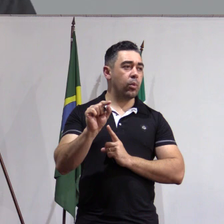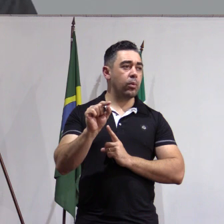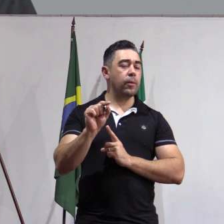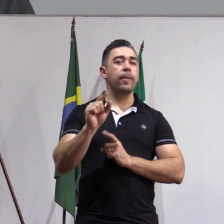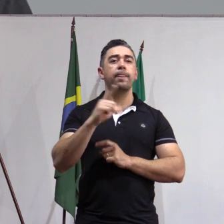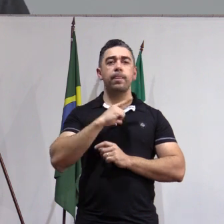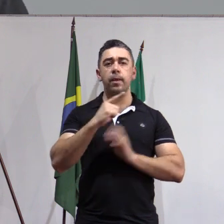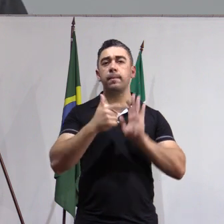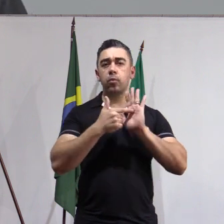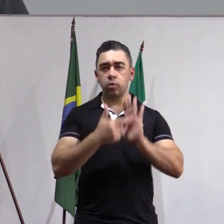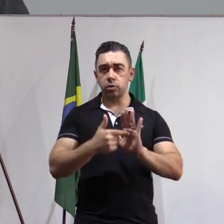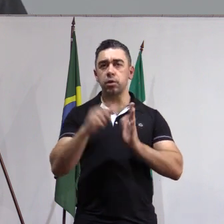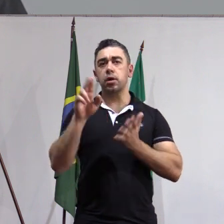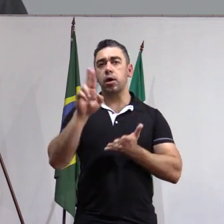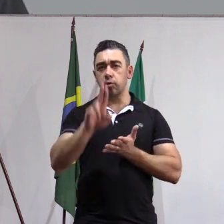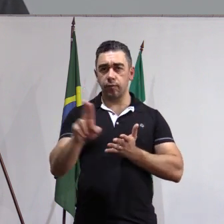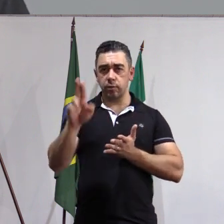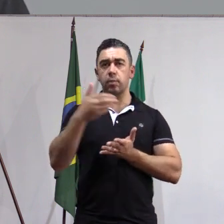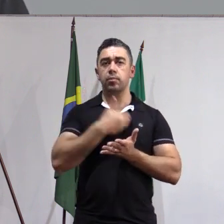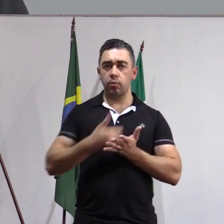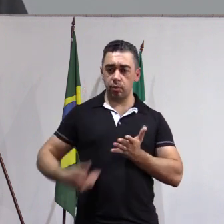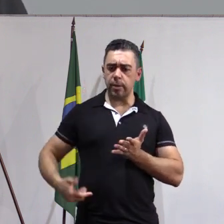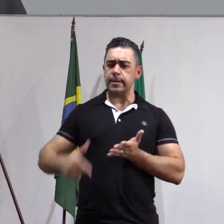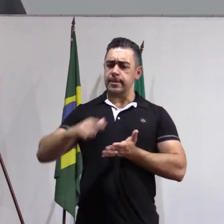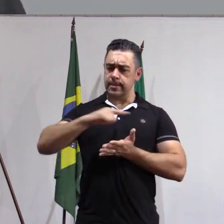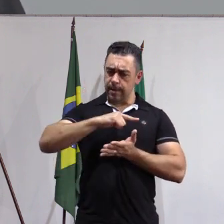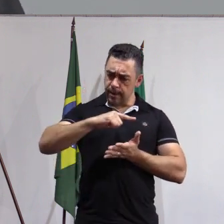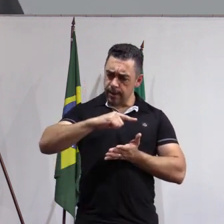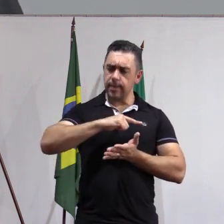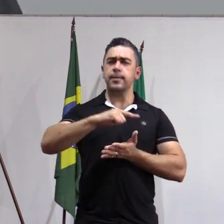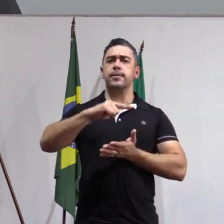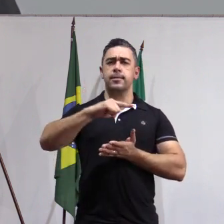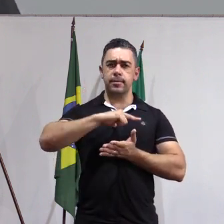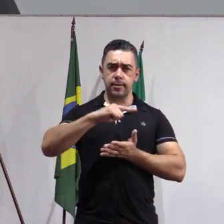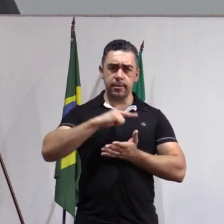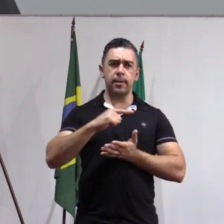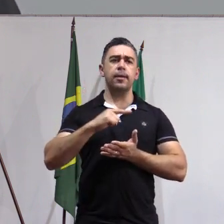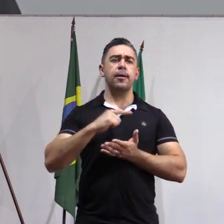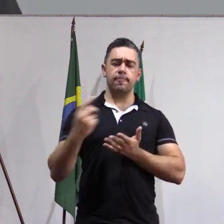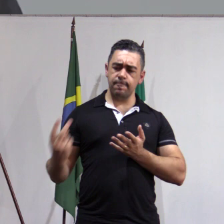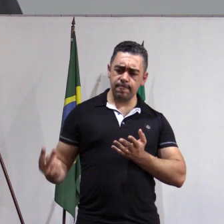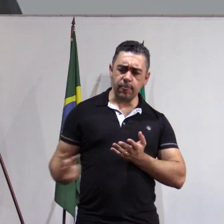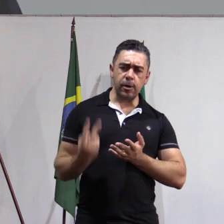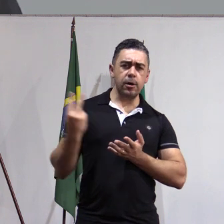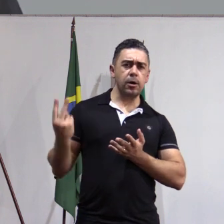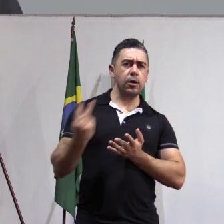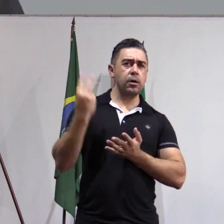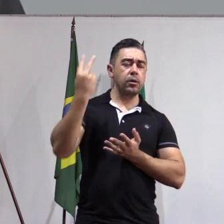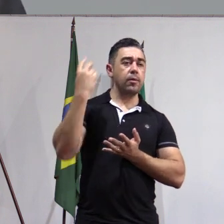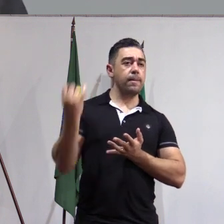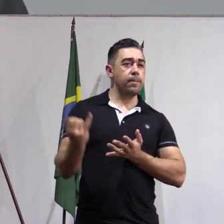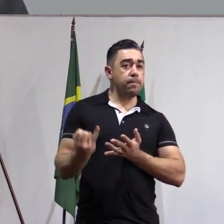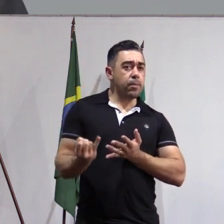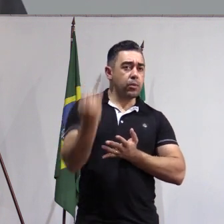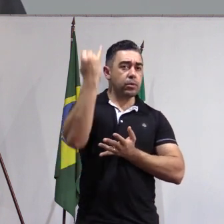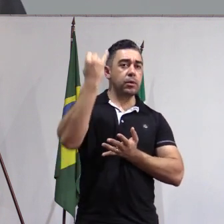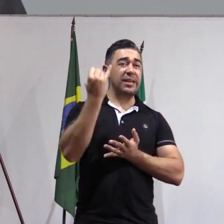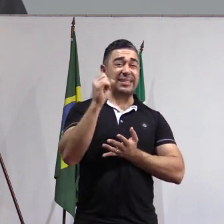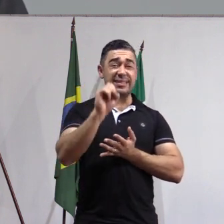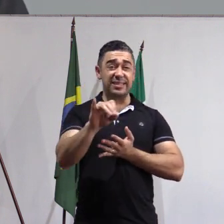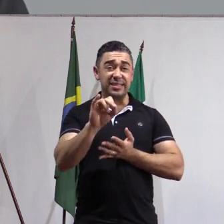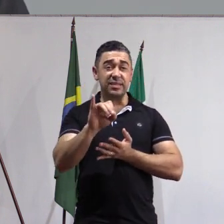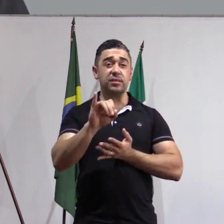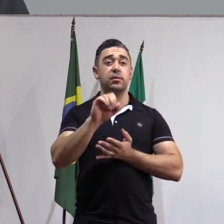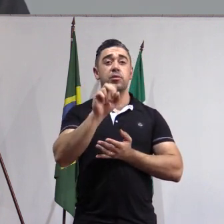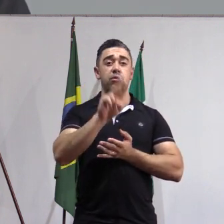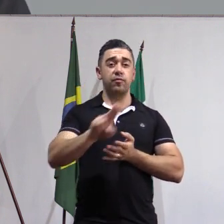a universidade pública brasileira tem e tem muito valor. Se a universidade pública não